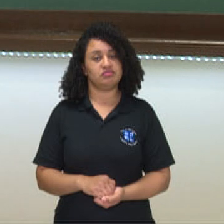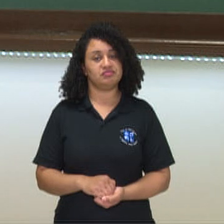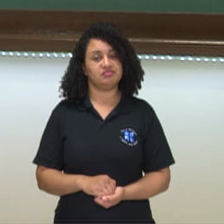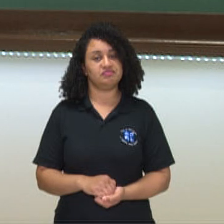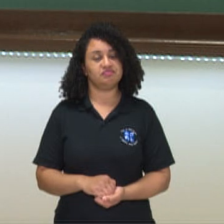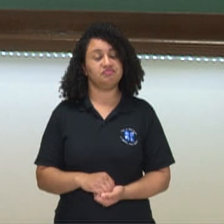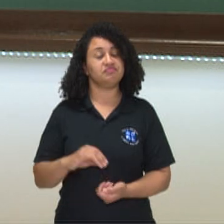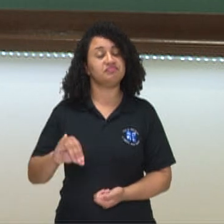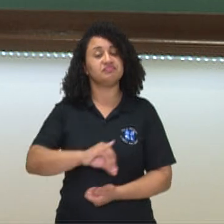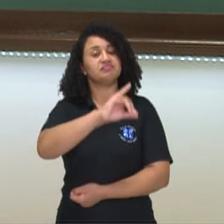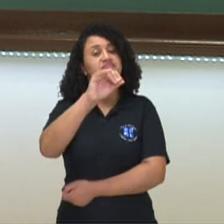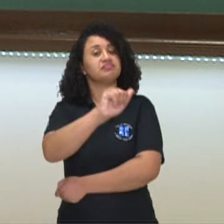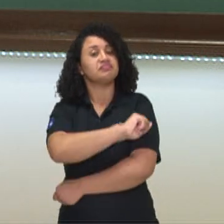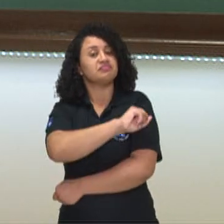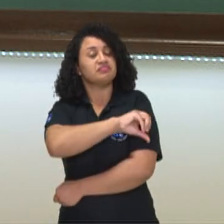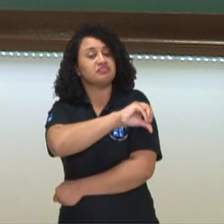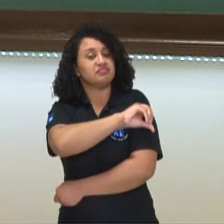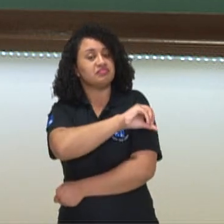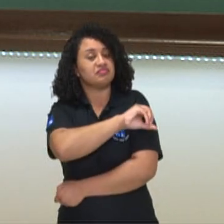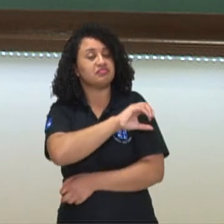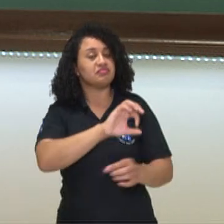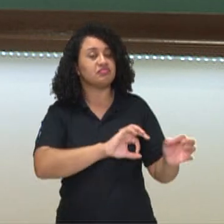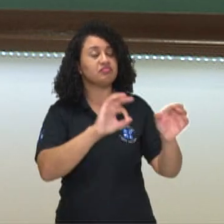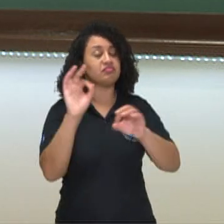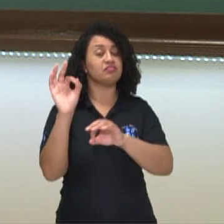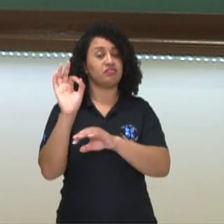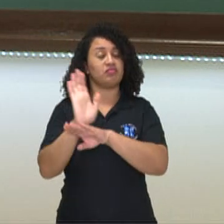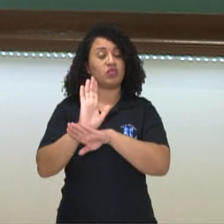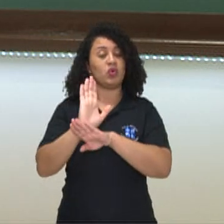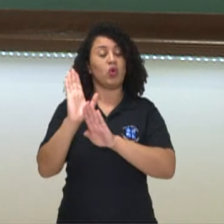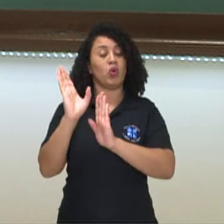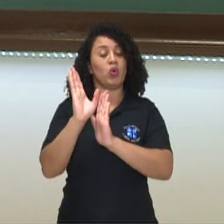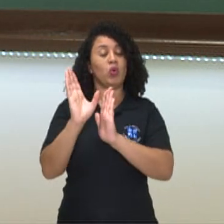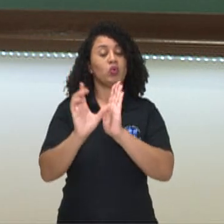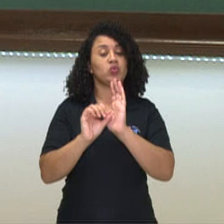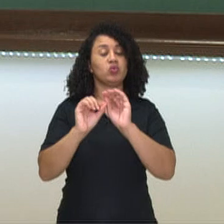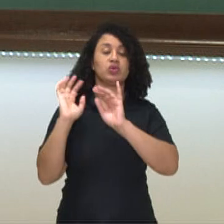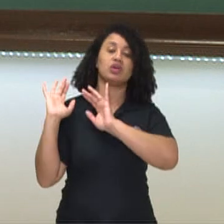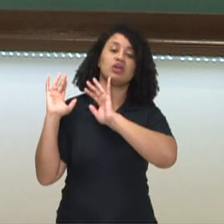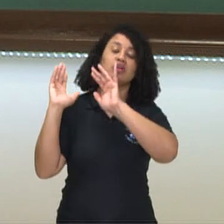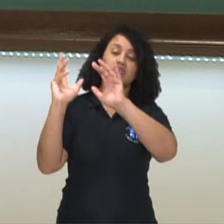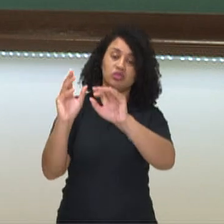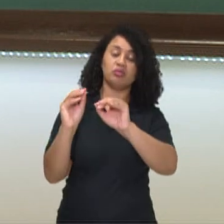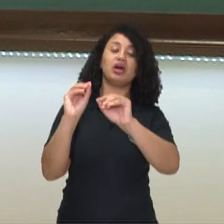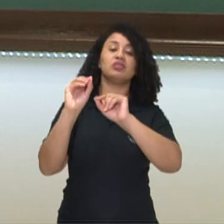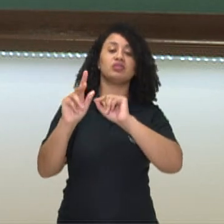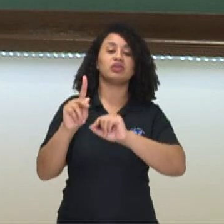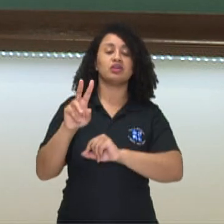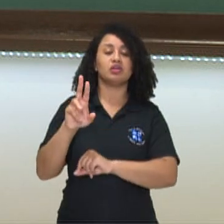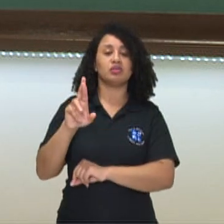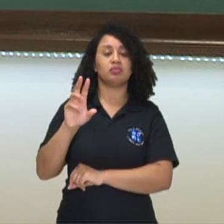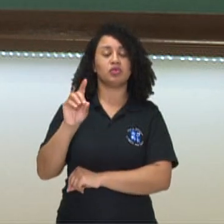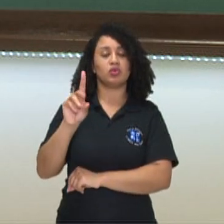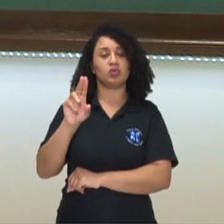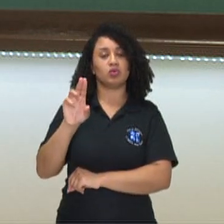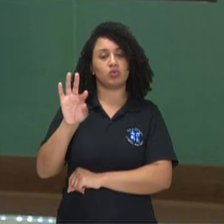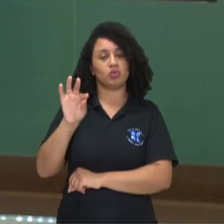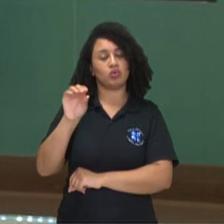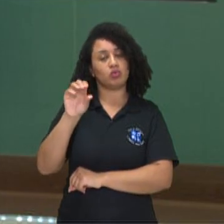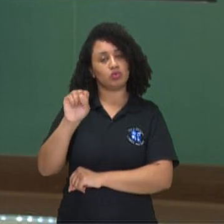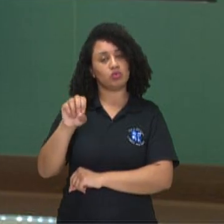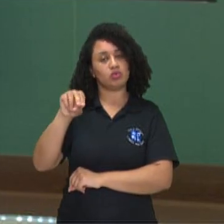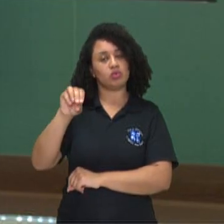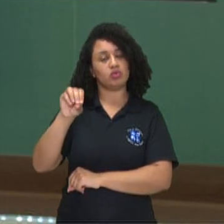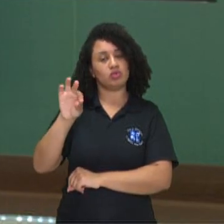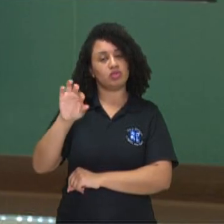Olá, estudantes do nono ano! Nesse vídeo vamos falar sobre a retomada de produtos notáveis. Vamos lá? Será que